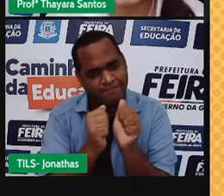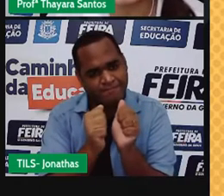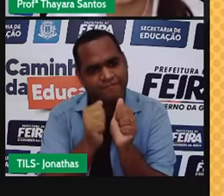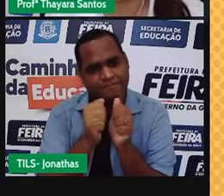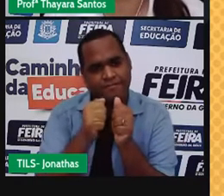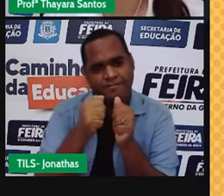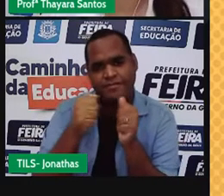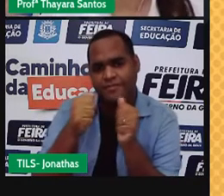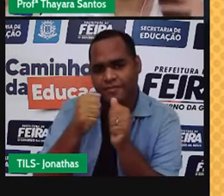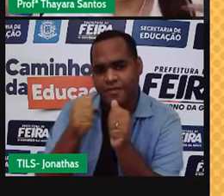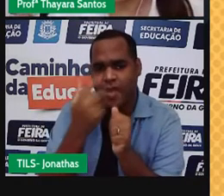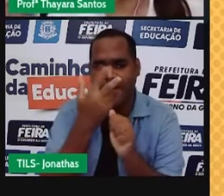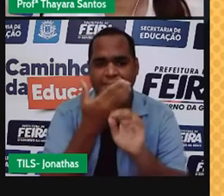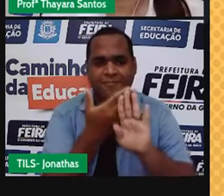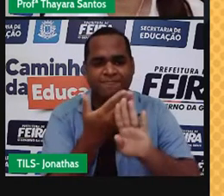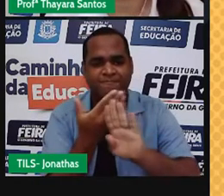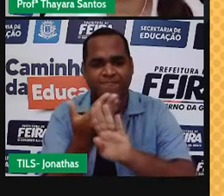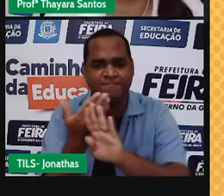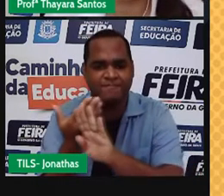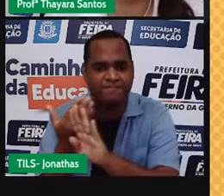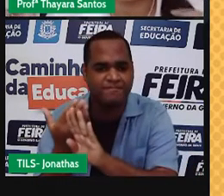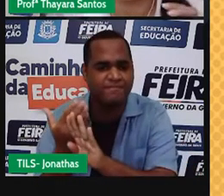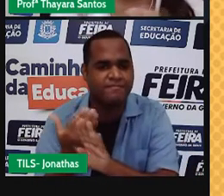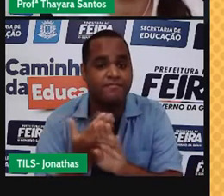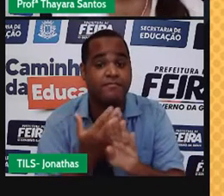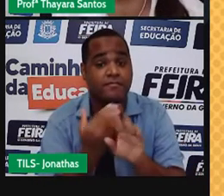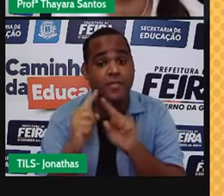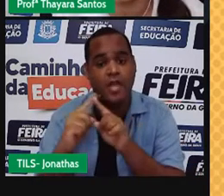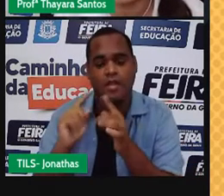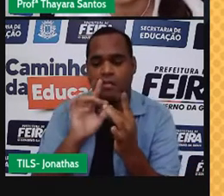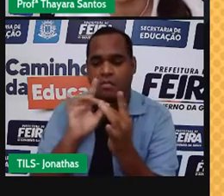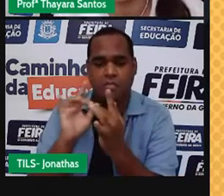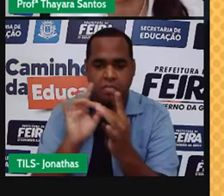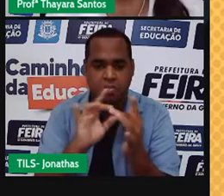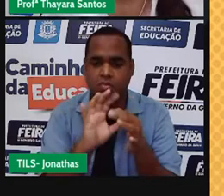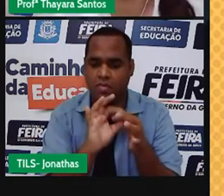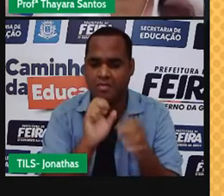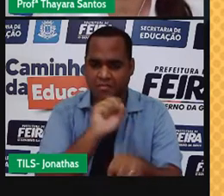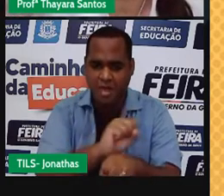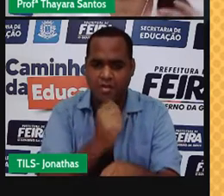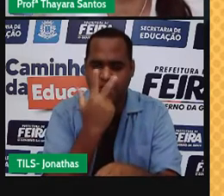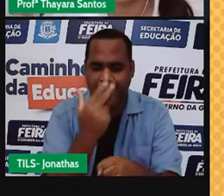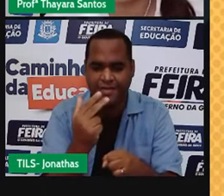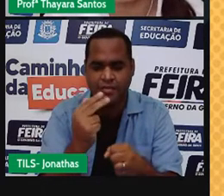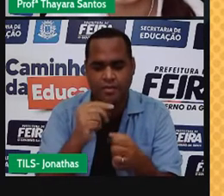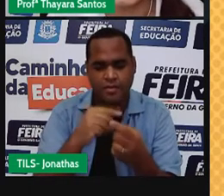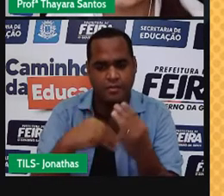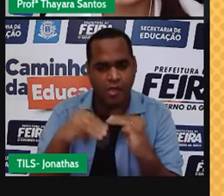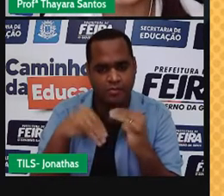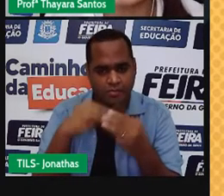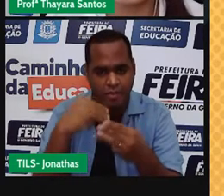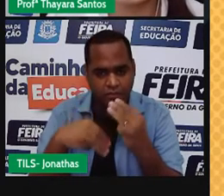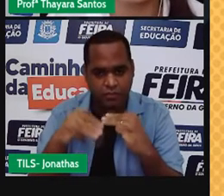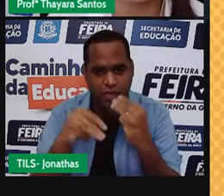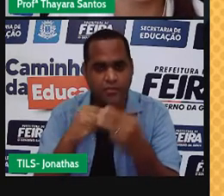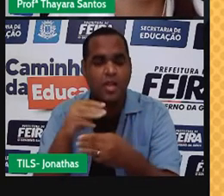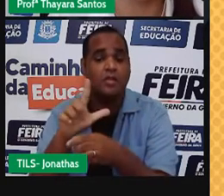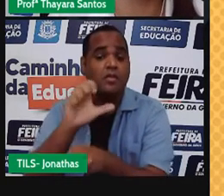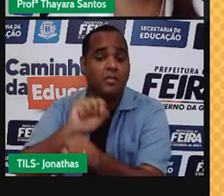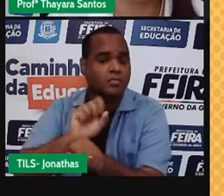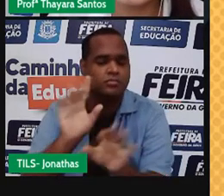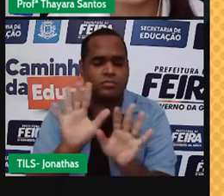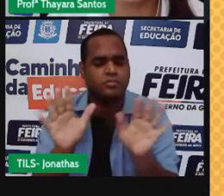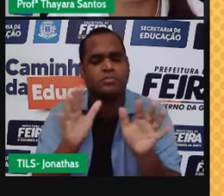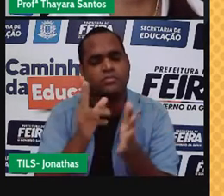sólido eles estão mais ali separados eles interagem entre si porque essas moléculas elas não ficam parados mesmo elas com se movimentando no estado